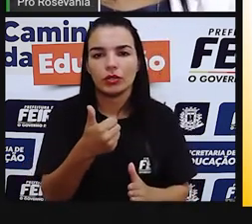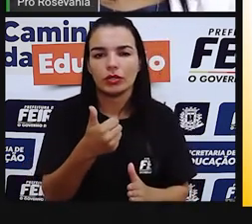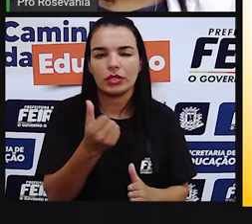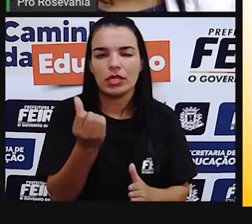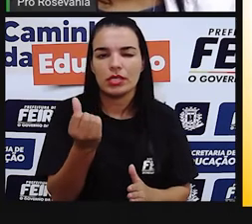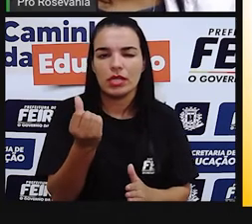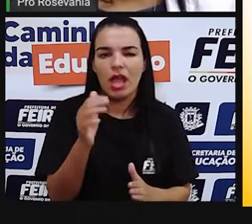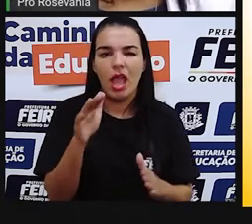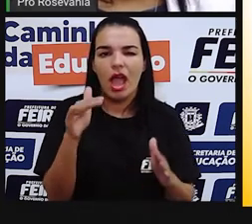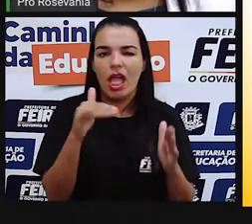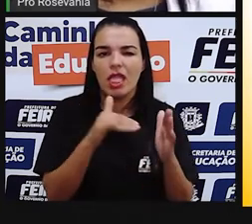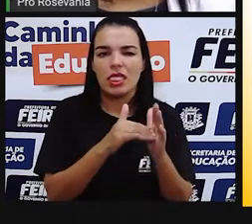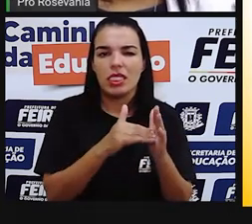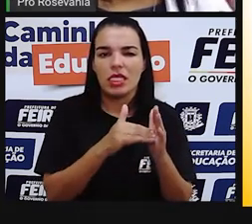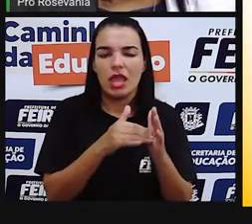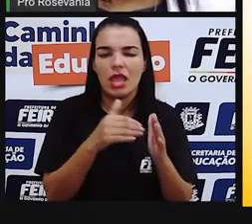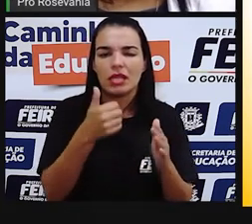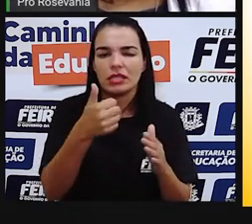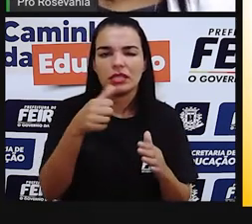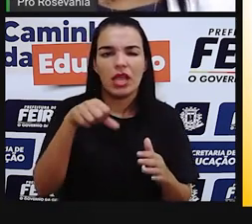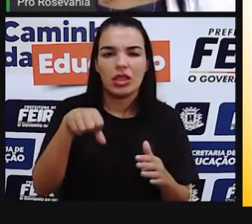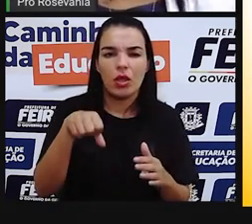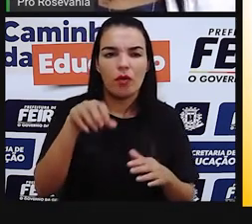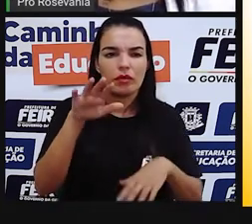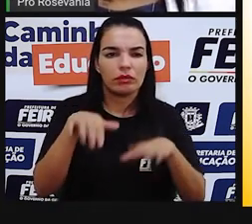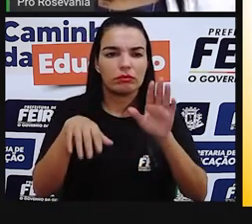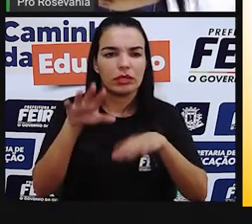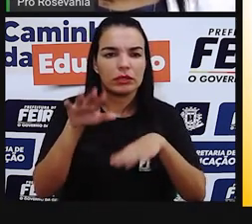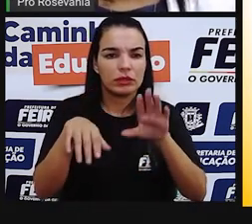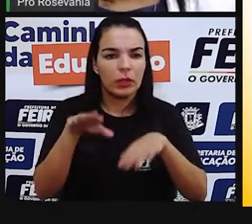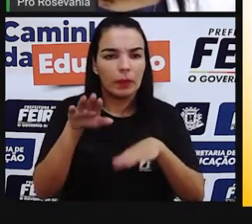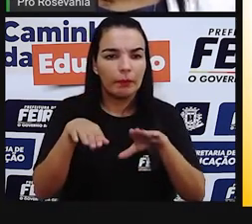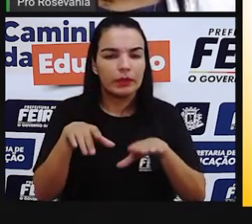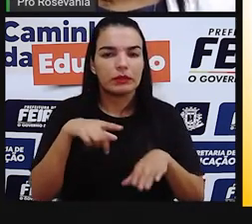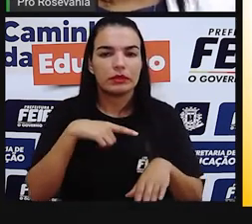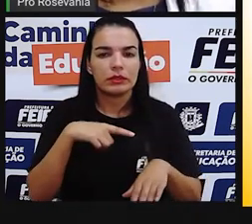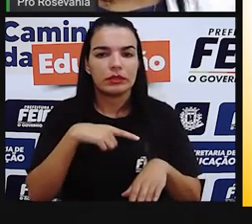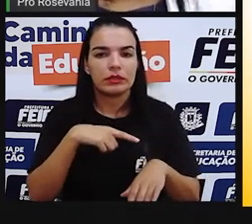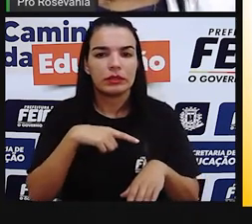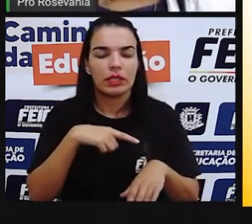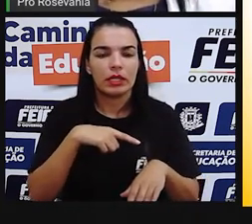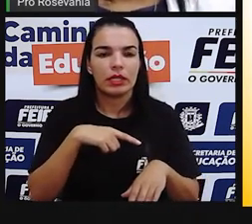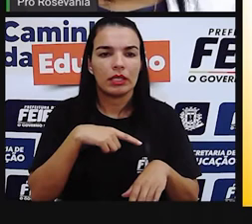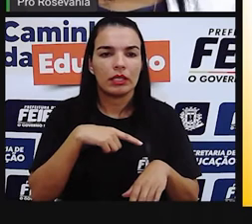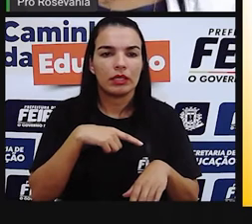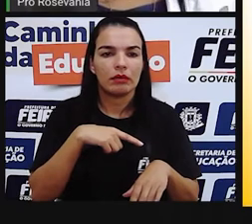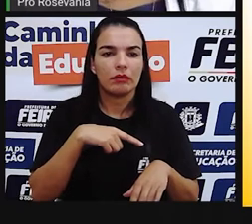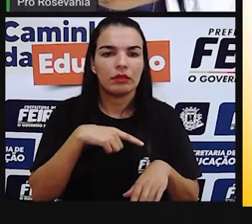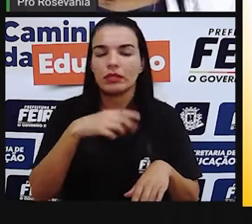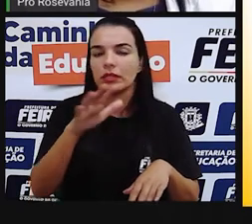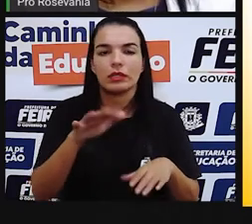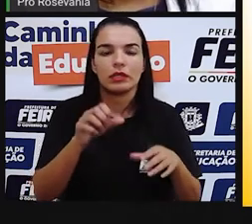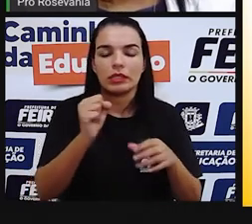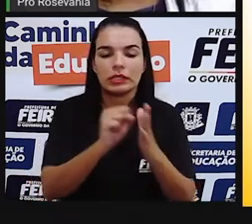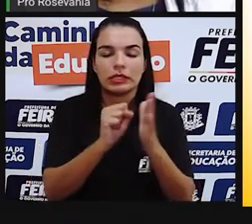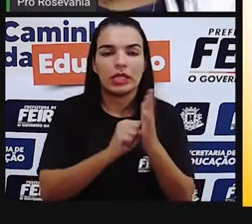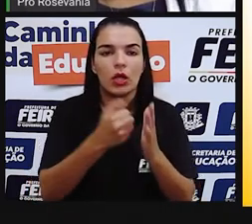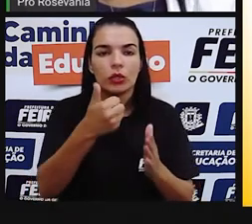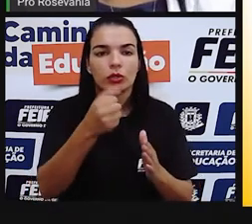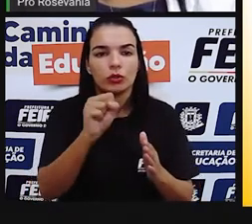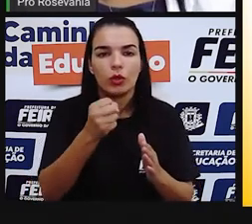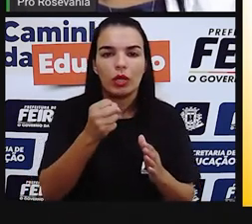foram escravizados e trazidos para o Brasil para trabalhar nas lavouras de cana-de-açúcar, tabaco e